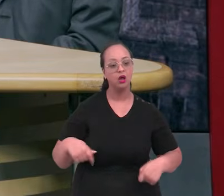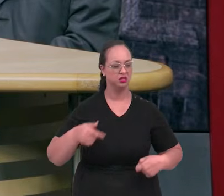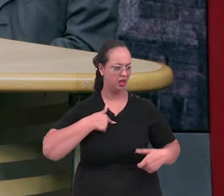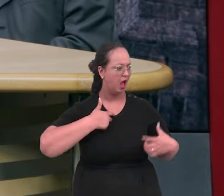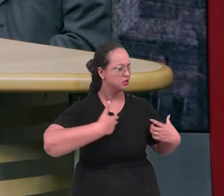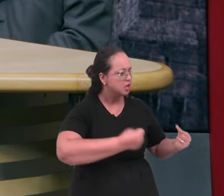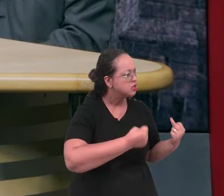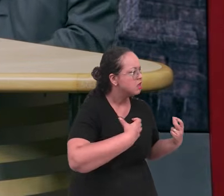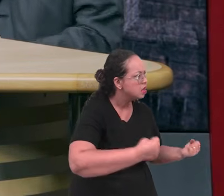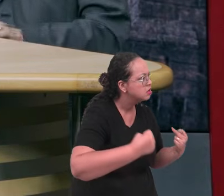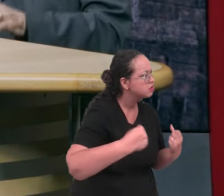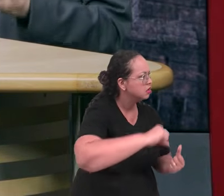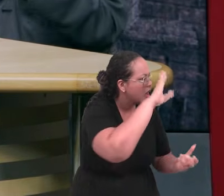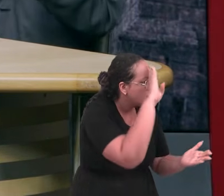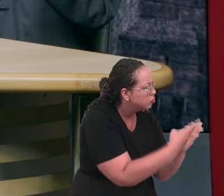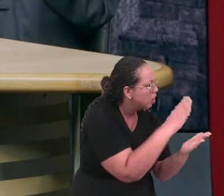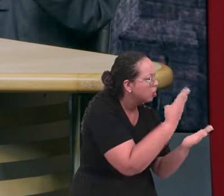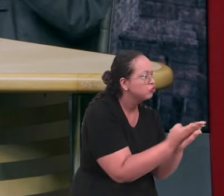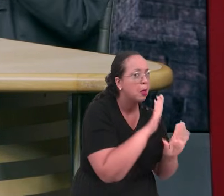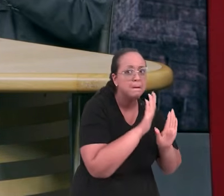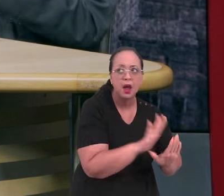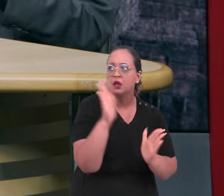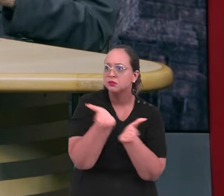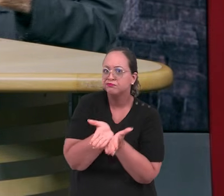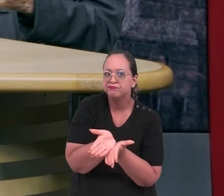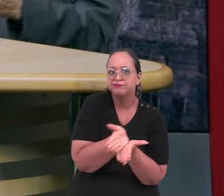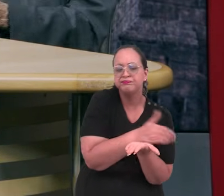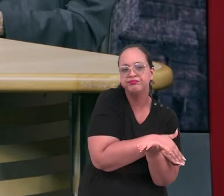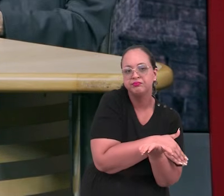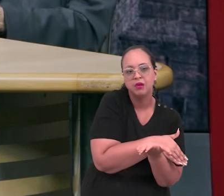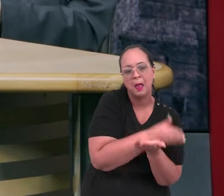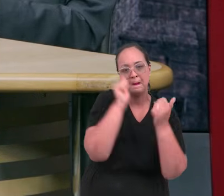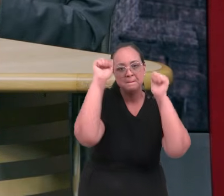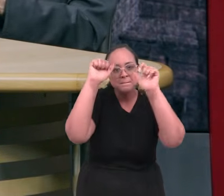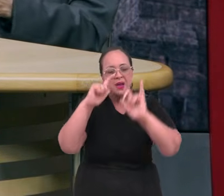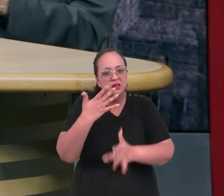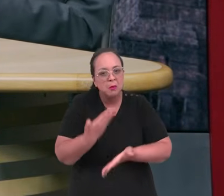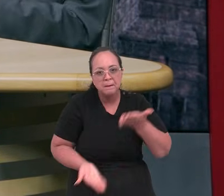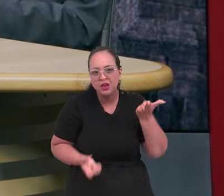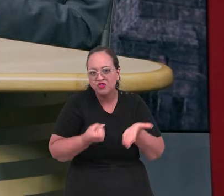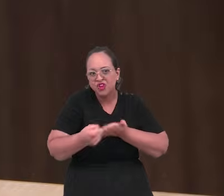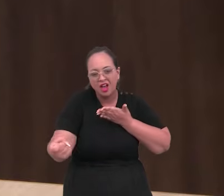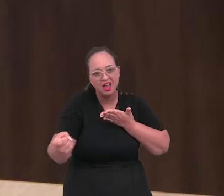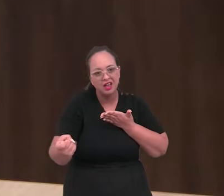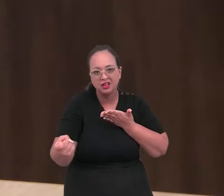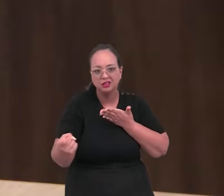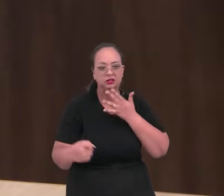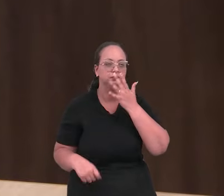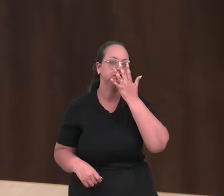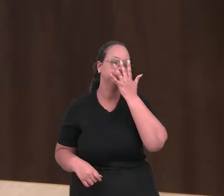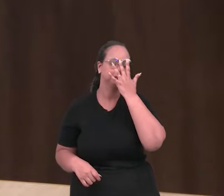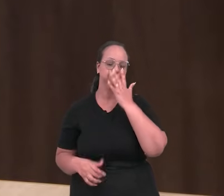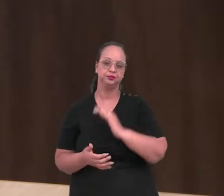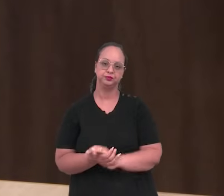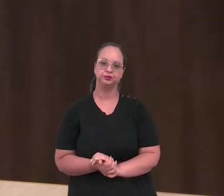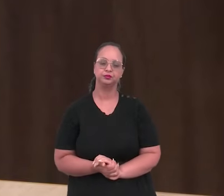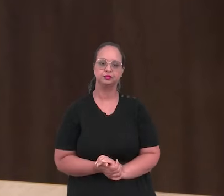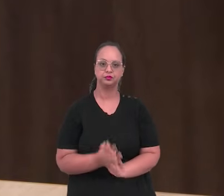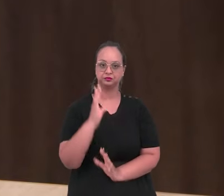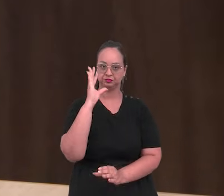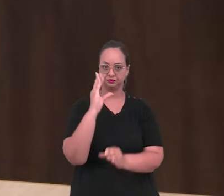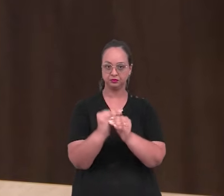tudo isso e perdeu a bênção, né? Então nós vamos entrar em seguida, após esse breve comentário